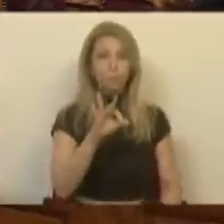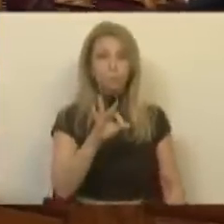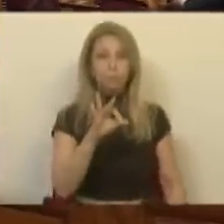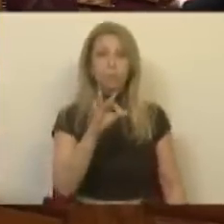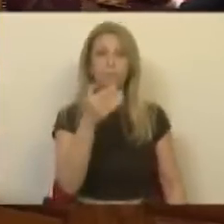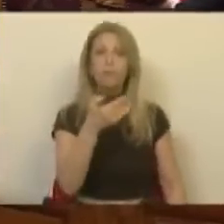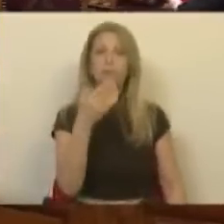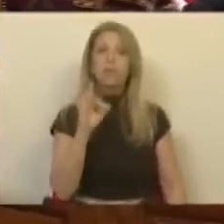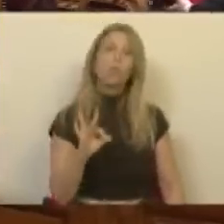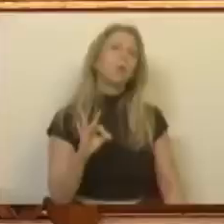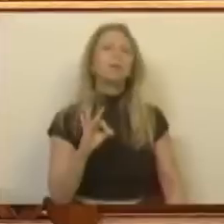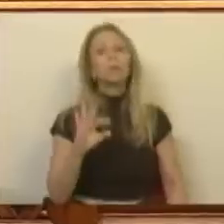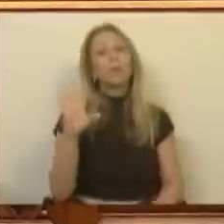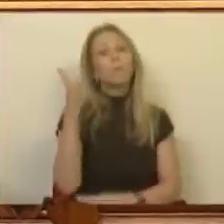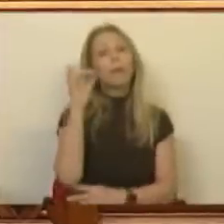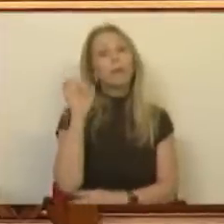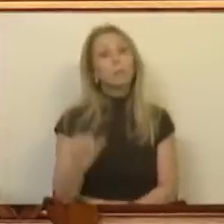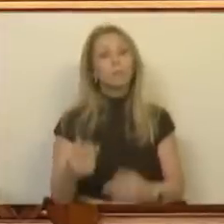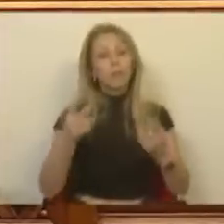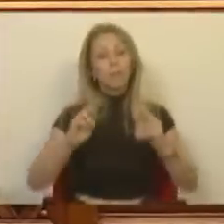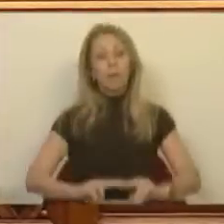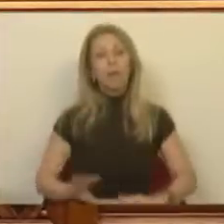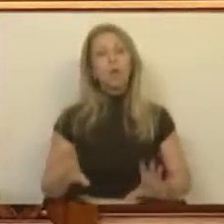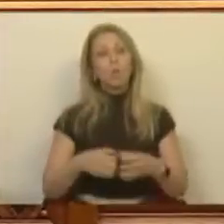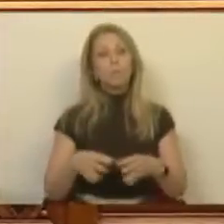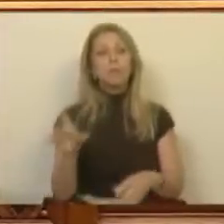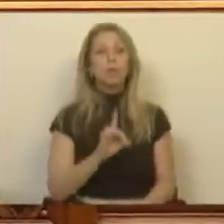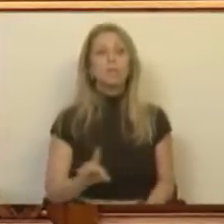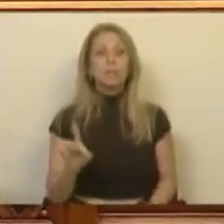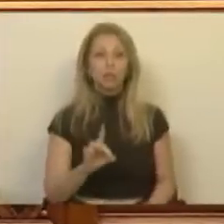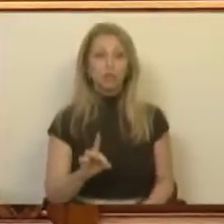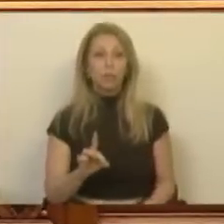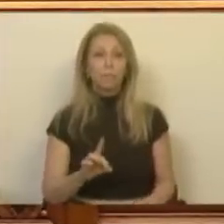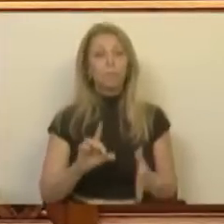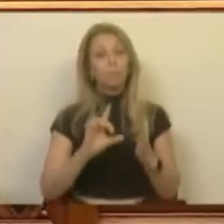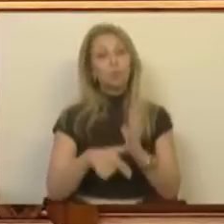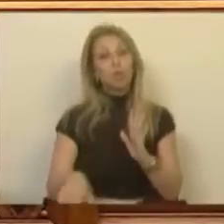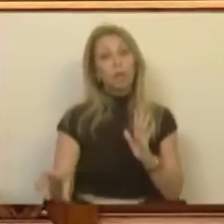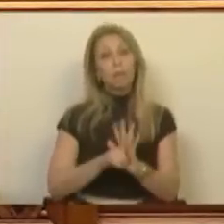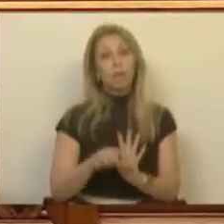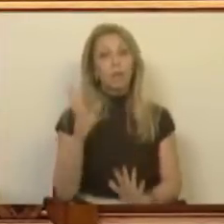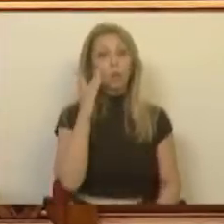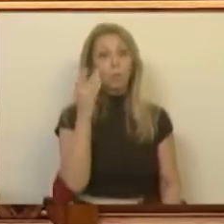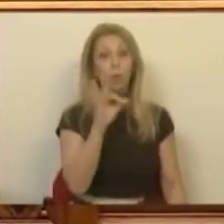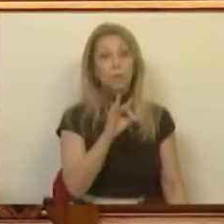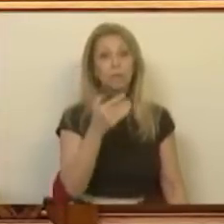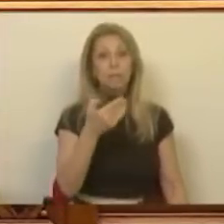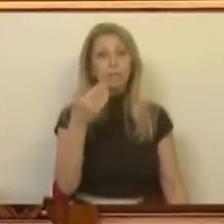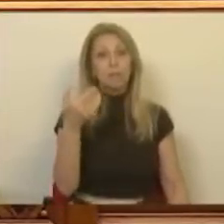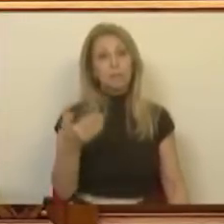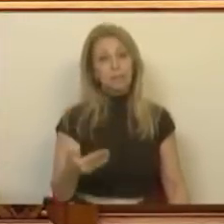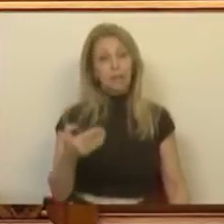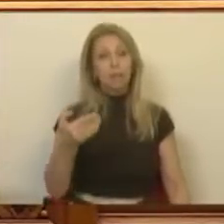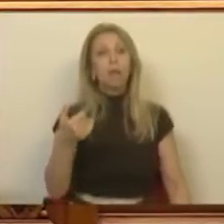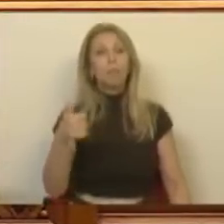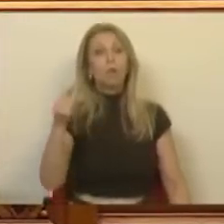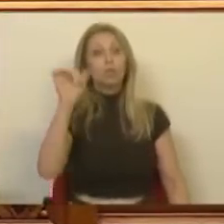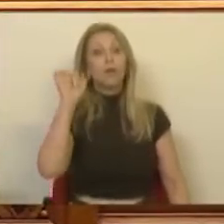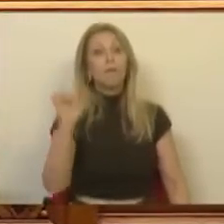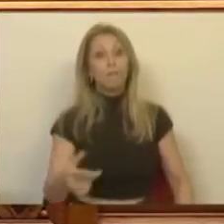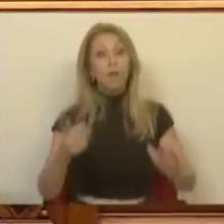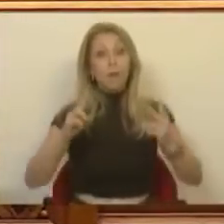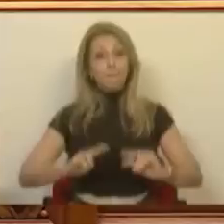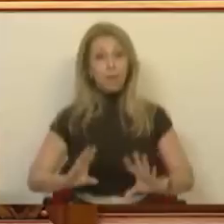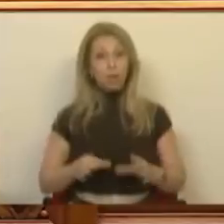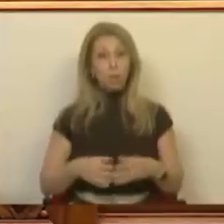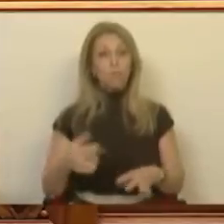474 do pano que 10 está à 6ª comissão o projeto é nº 477 do bloco de esquerda que